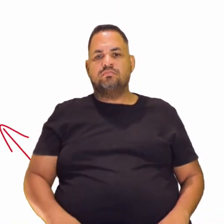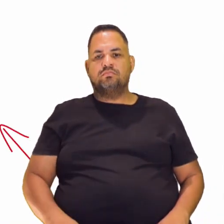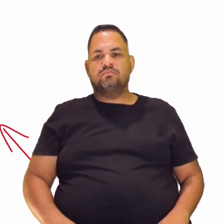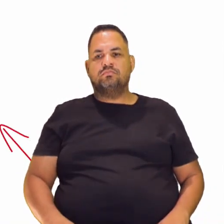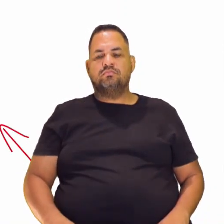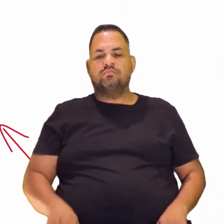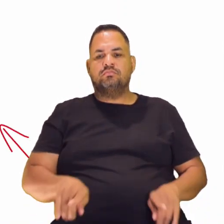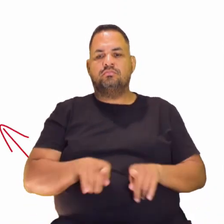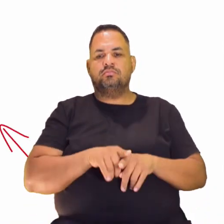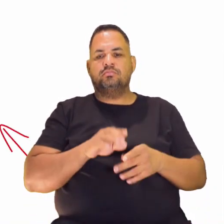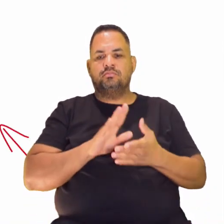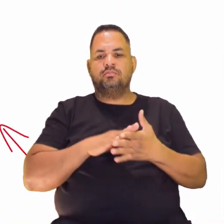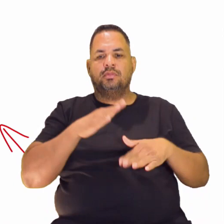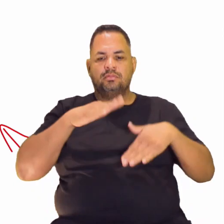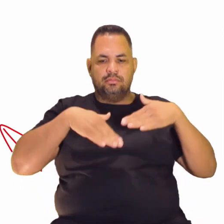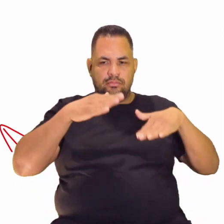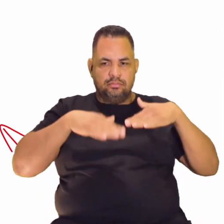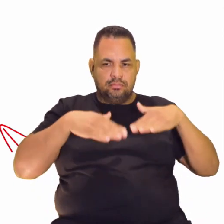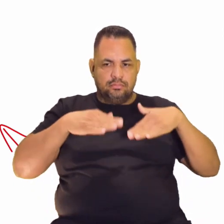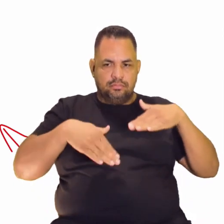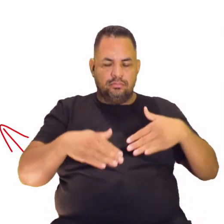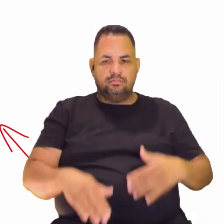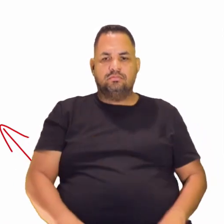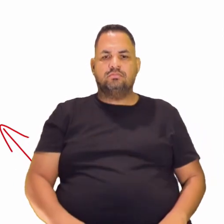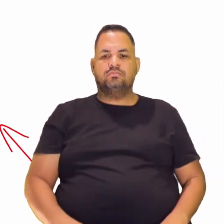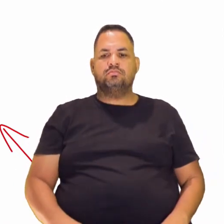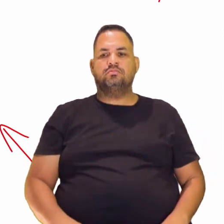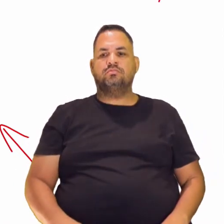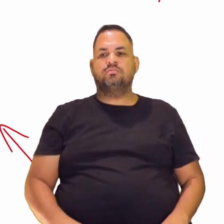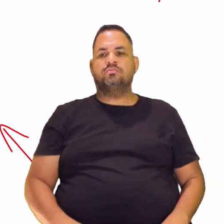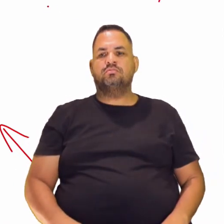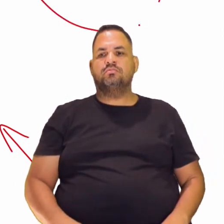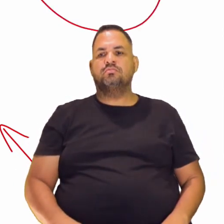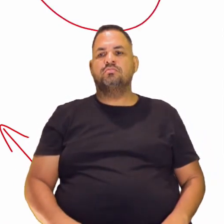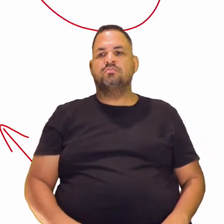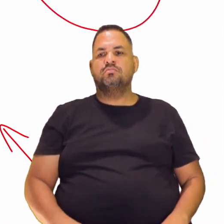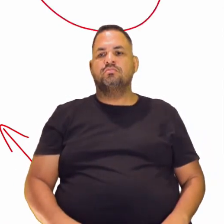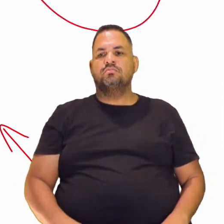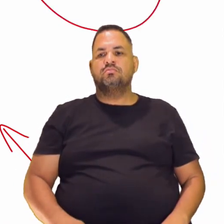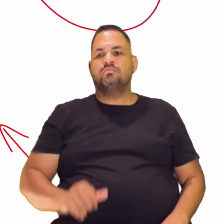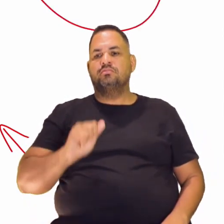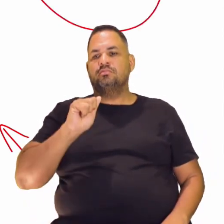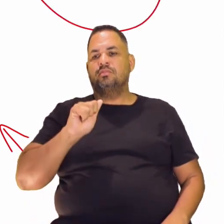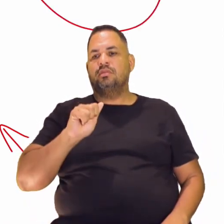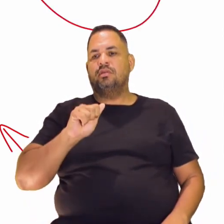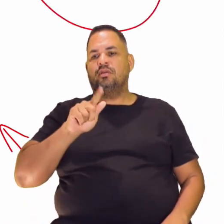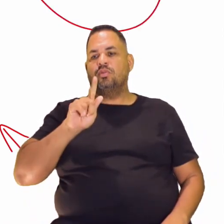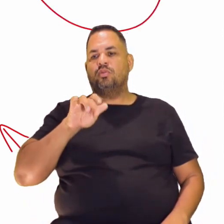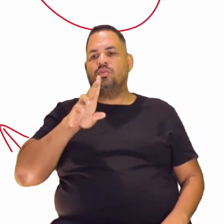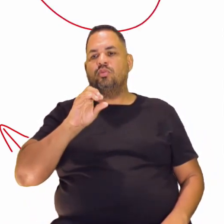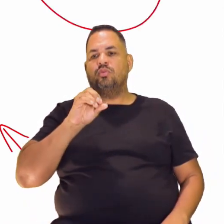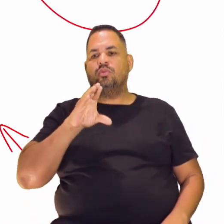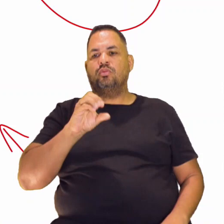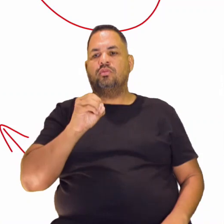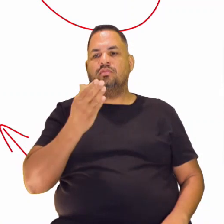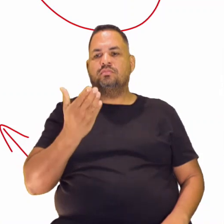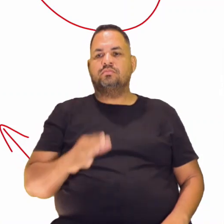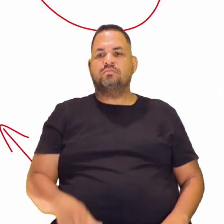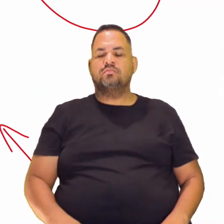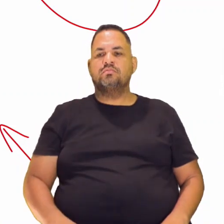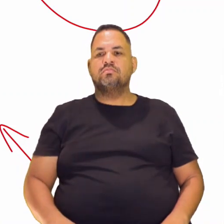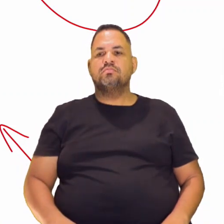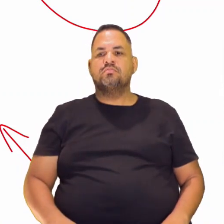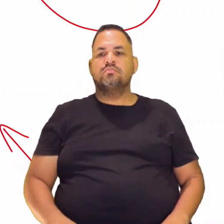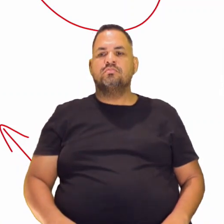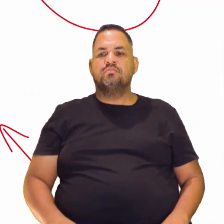E os tambores. E aqui, ó, mais um instrumento, que é o agogô, que é uma espécie de chocalho,